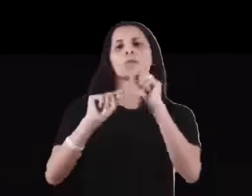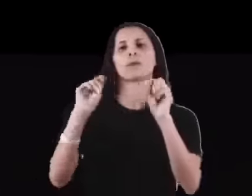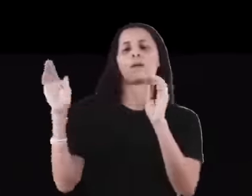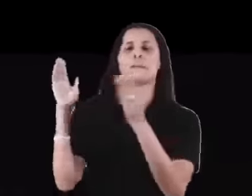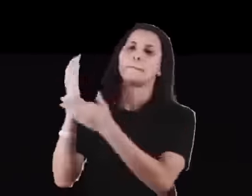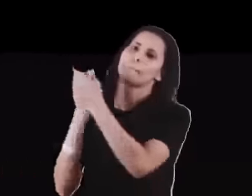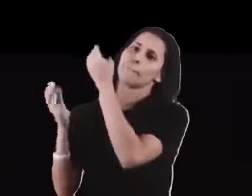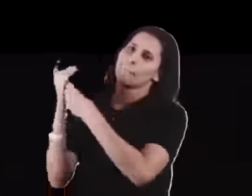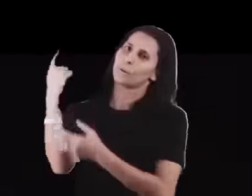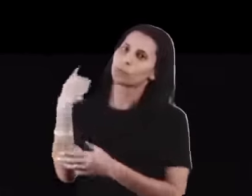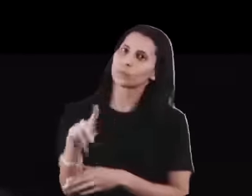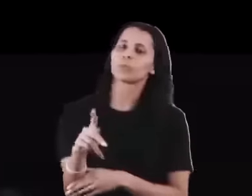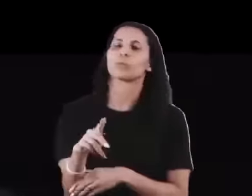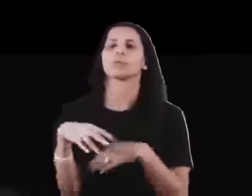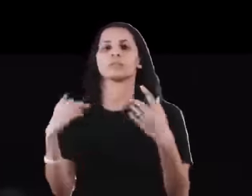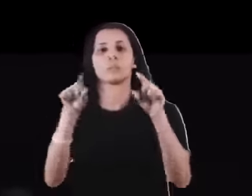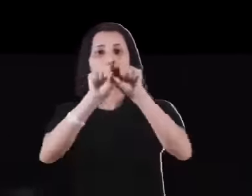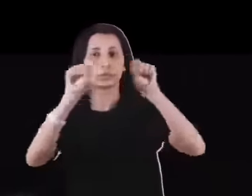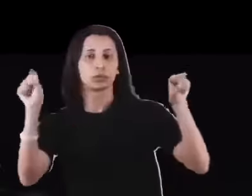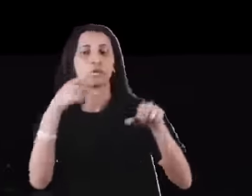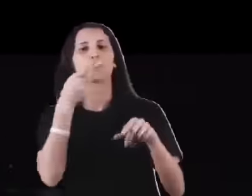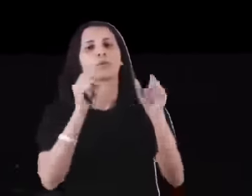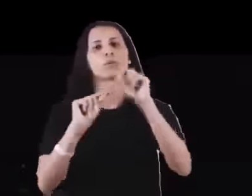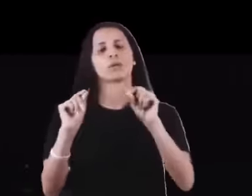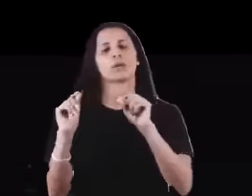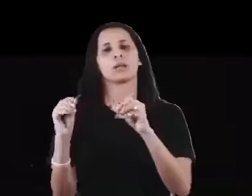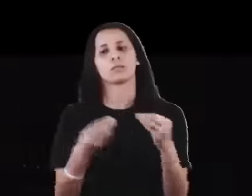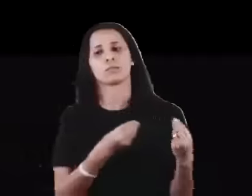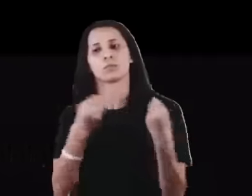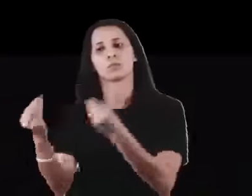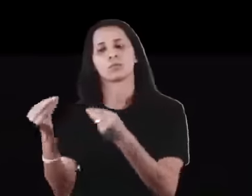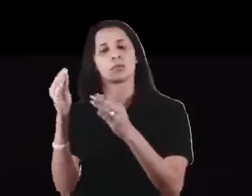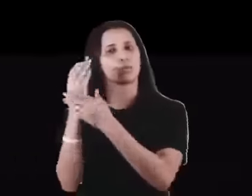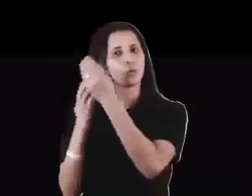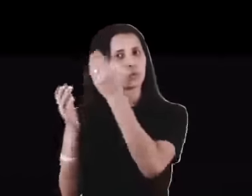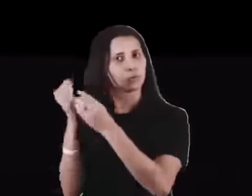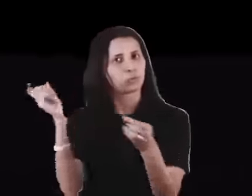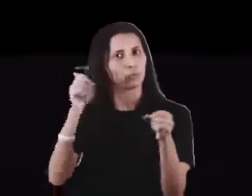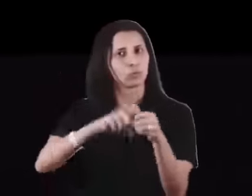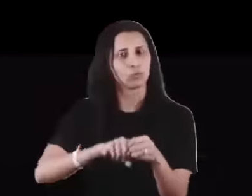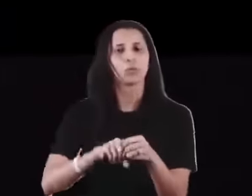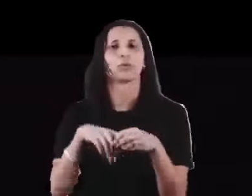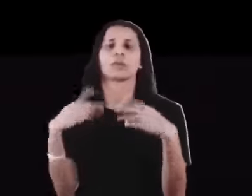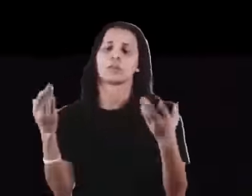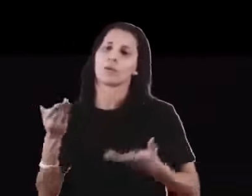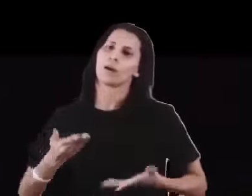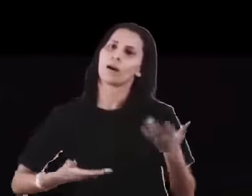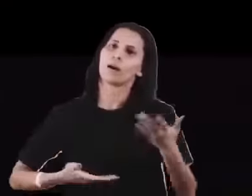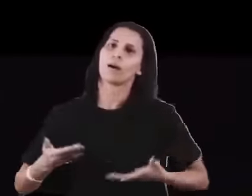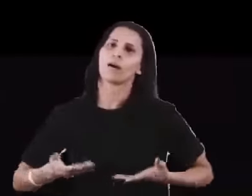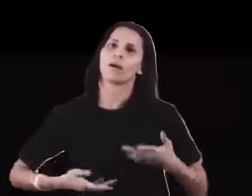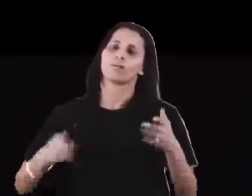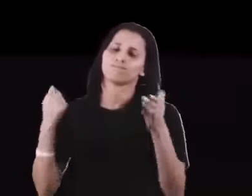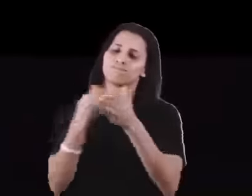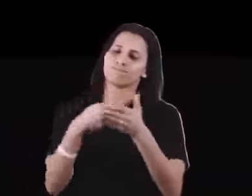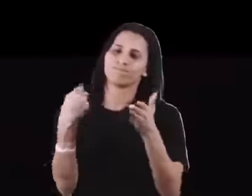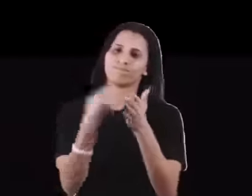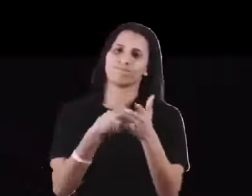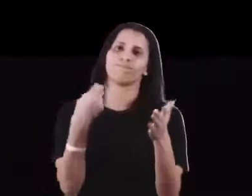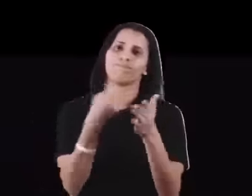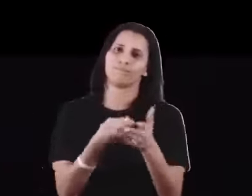texto diz que quando Abraão jogou de volta para a mãe dela ela maltratou agarra ela maltratou